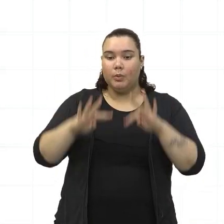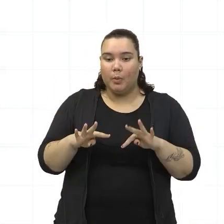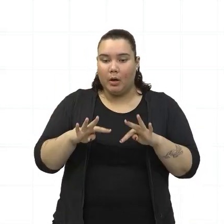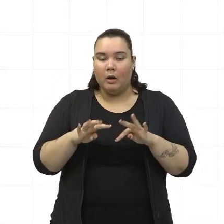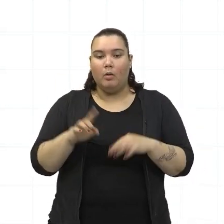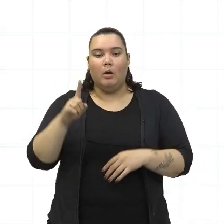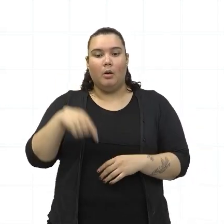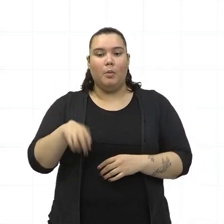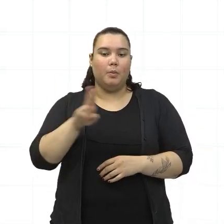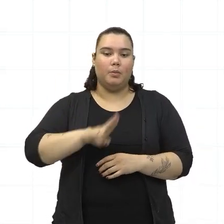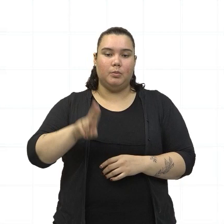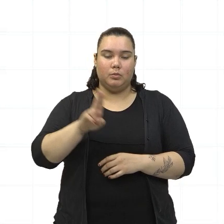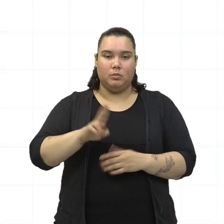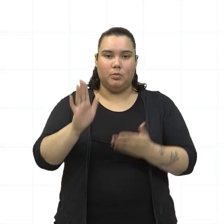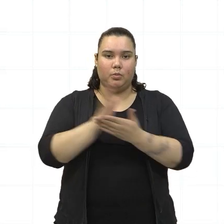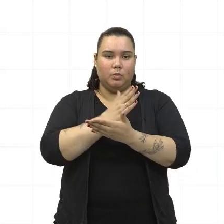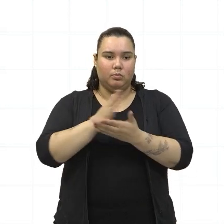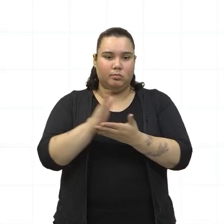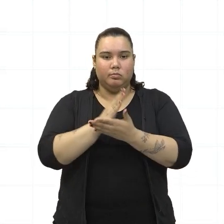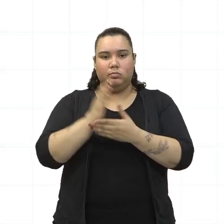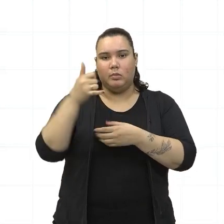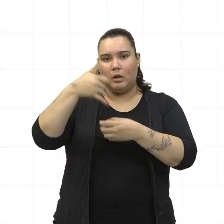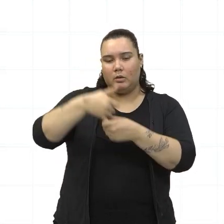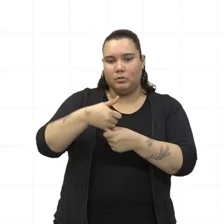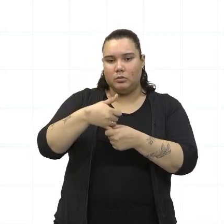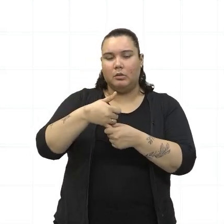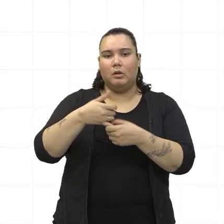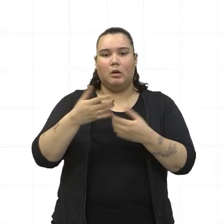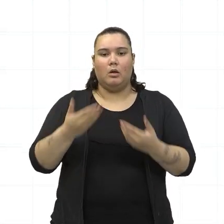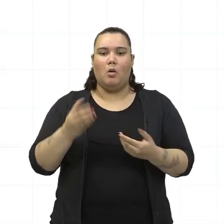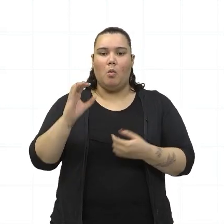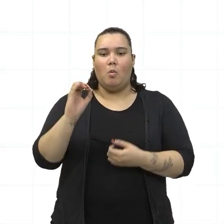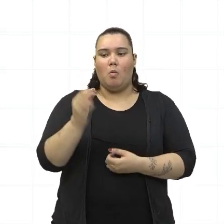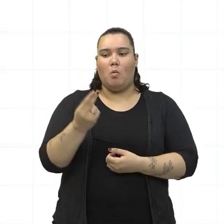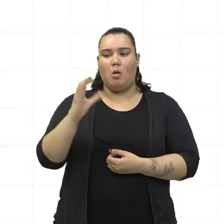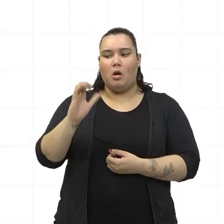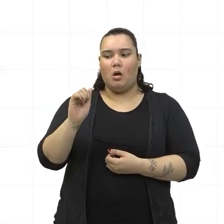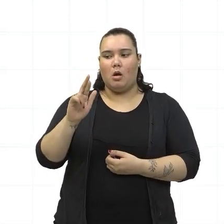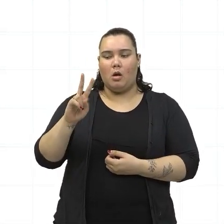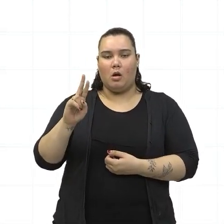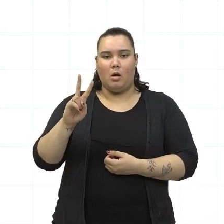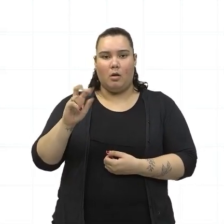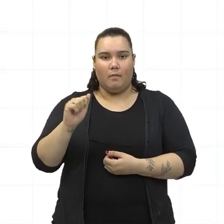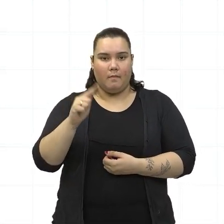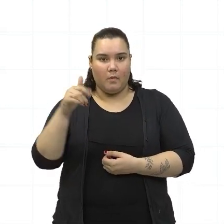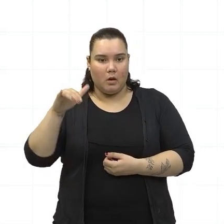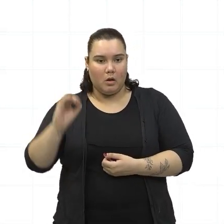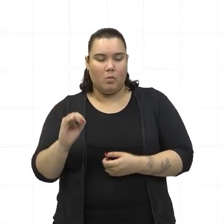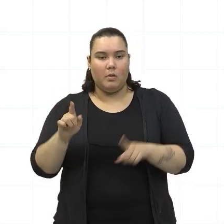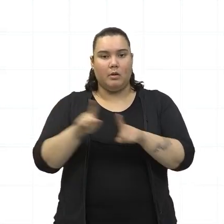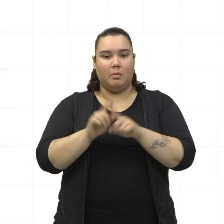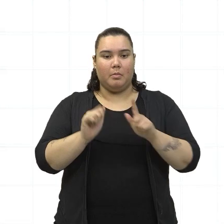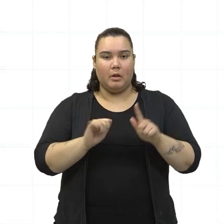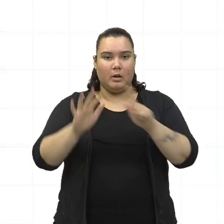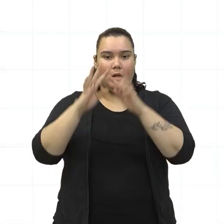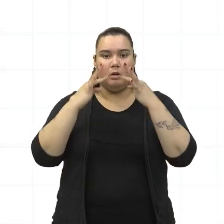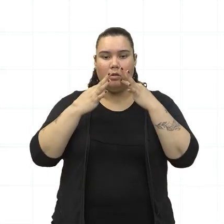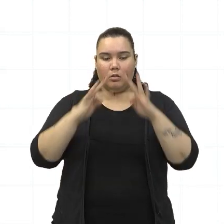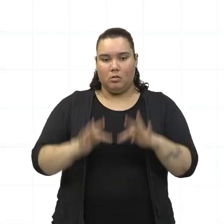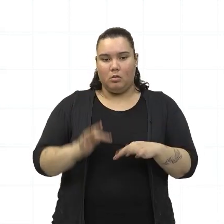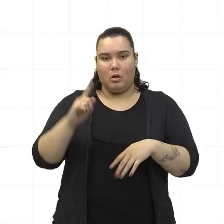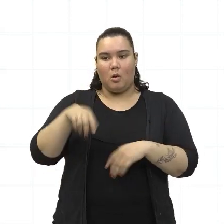elétrica alguns combustíveis, né? Como no caso ali o carvão mineral e o gás natural, que são recursos, né,